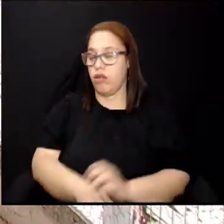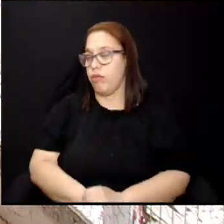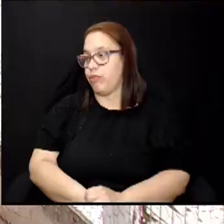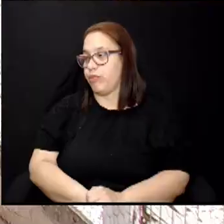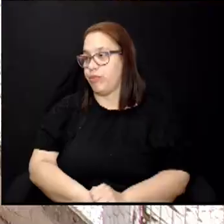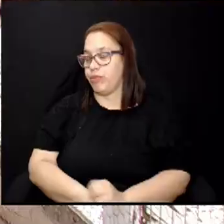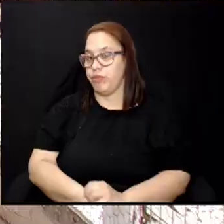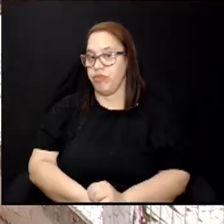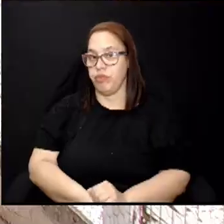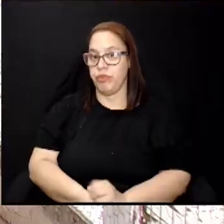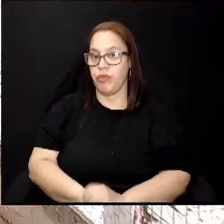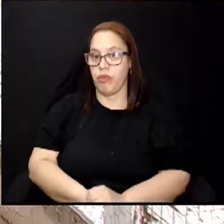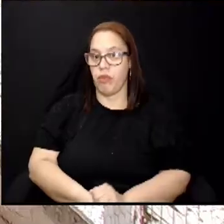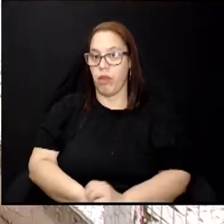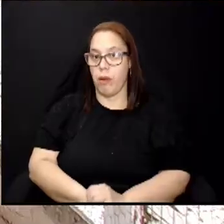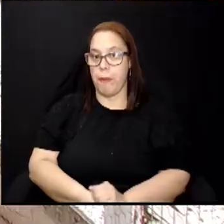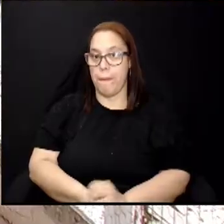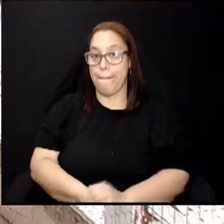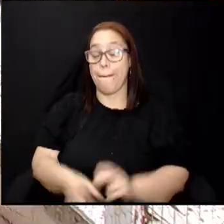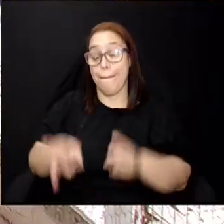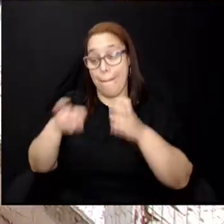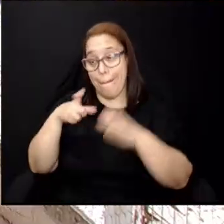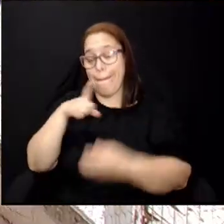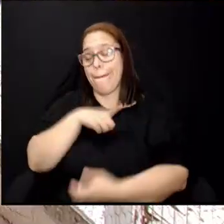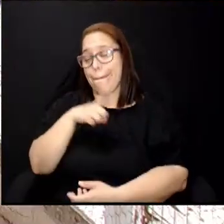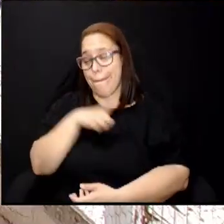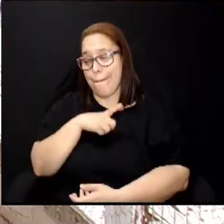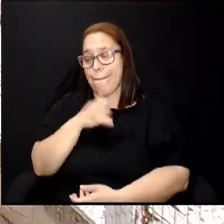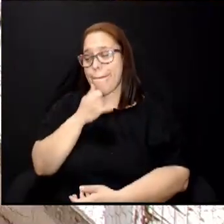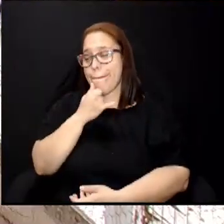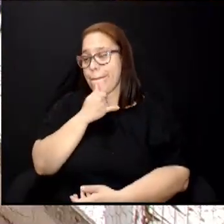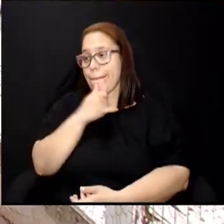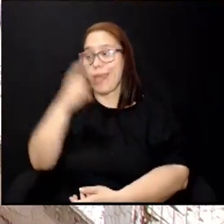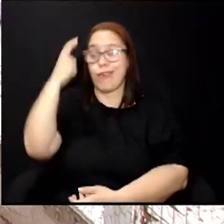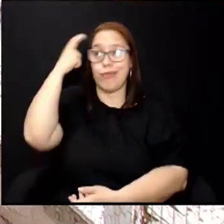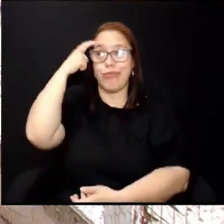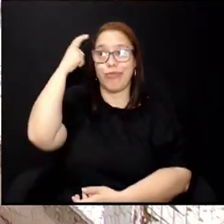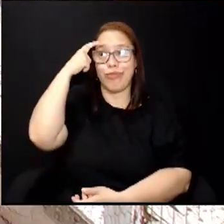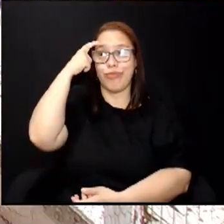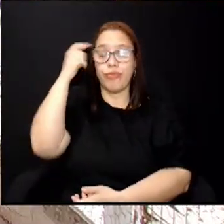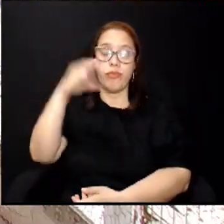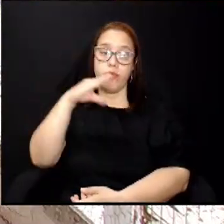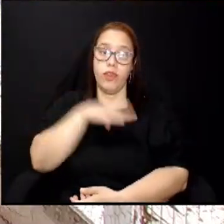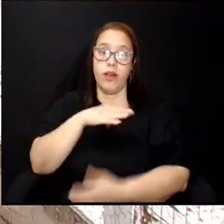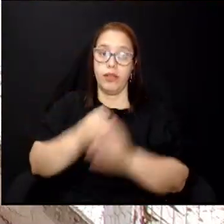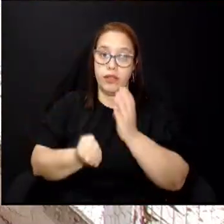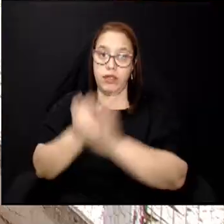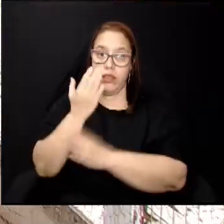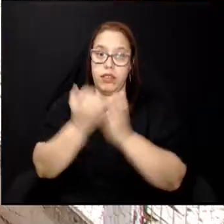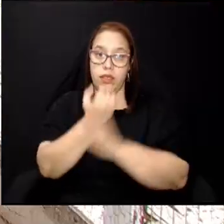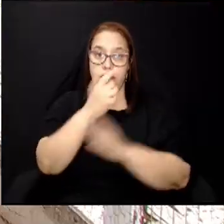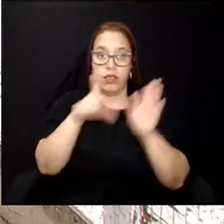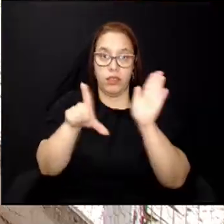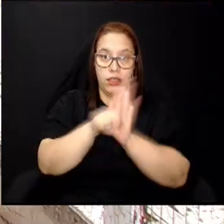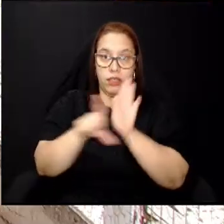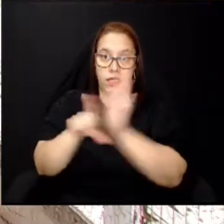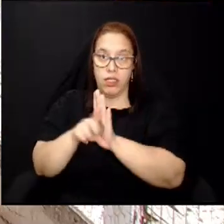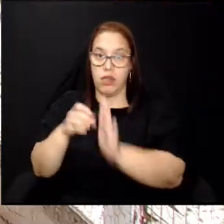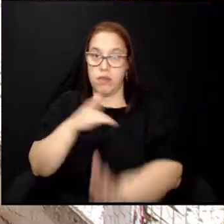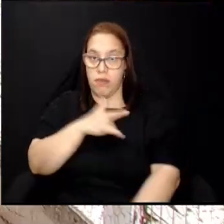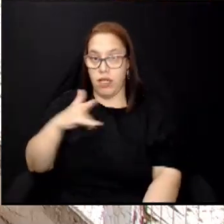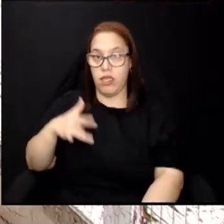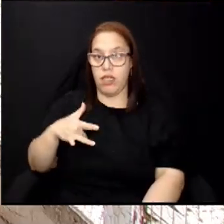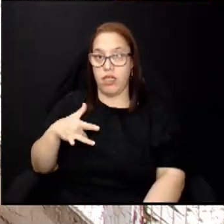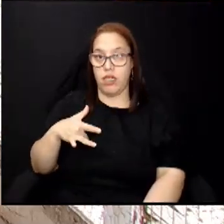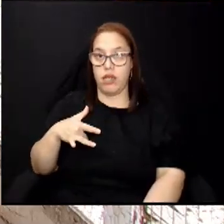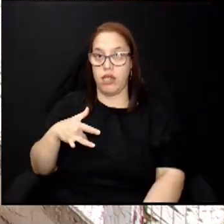que existe isso ainda. Né? Então, pensando nisso, muitos municípios criaram suas legislações sobre bem-estar. Nosso